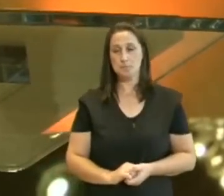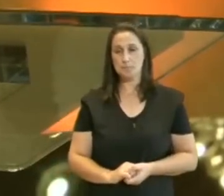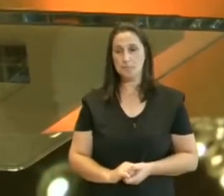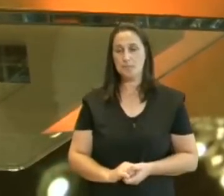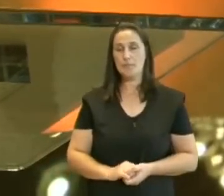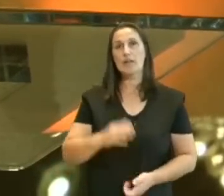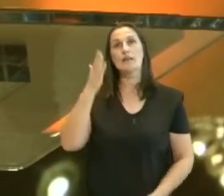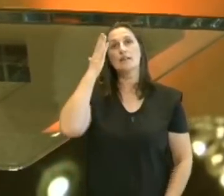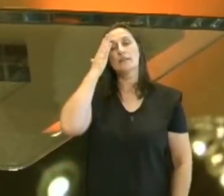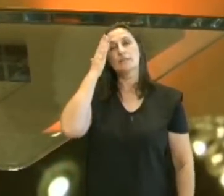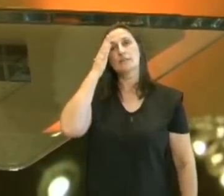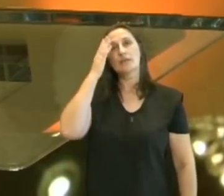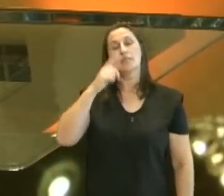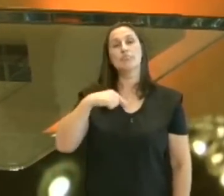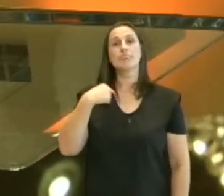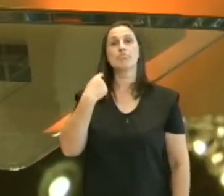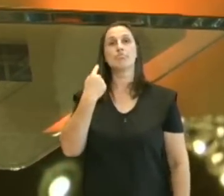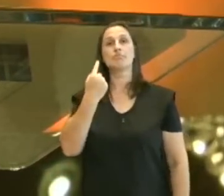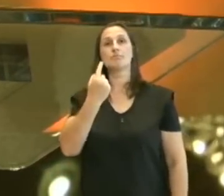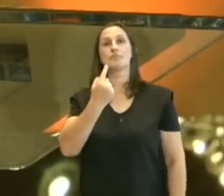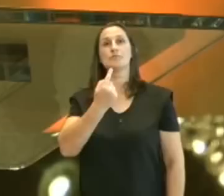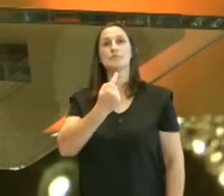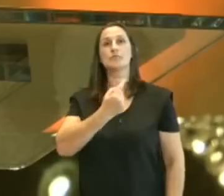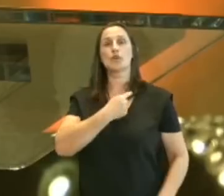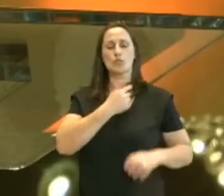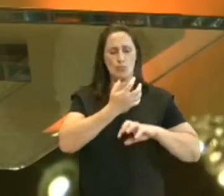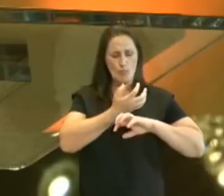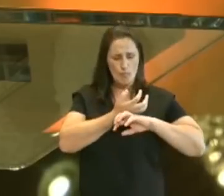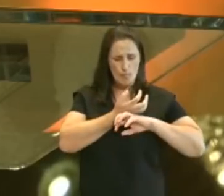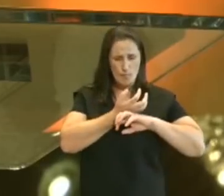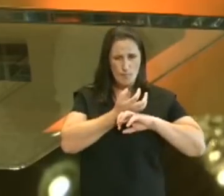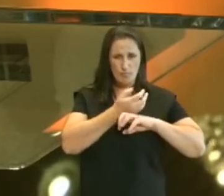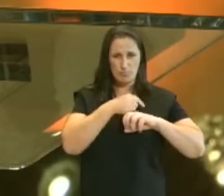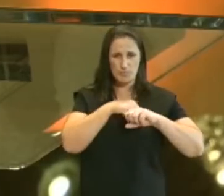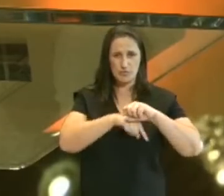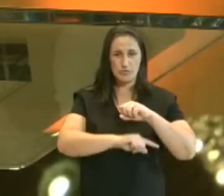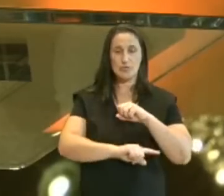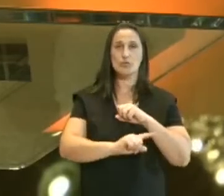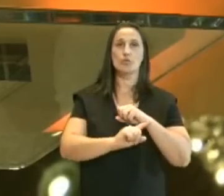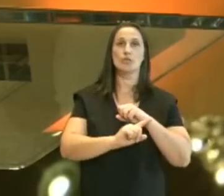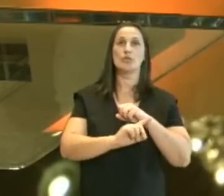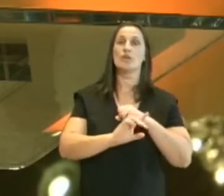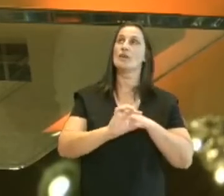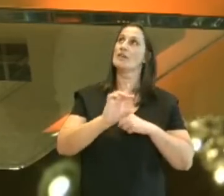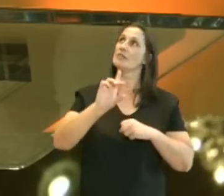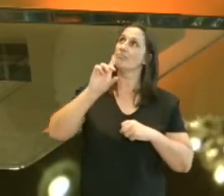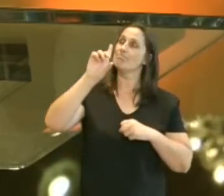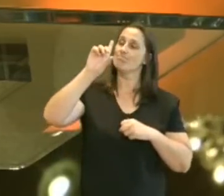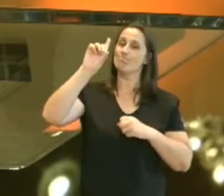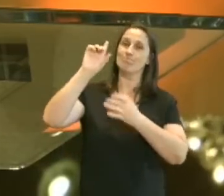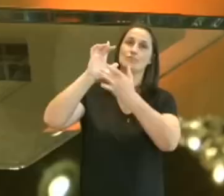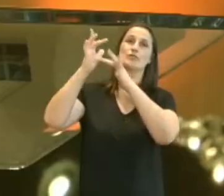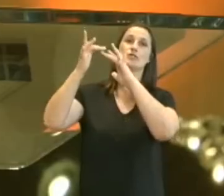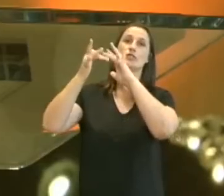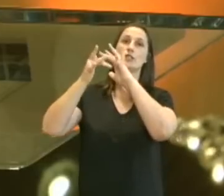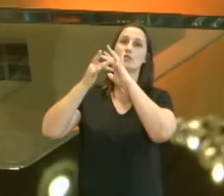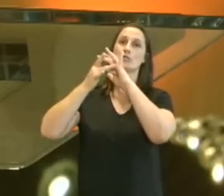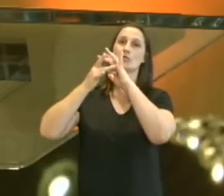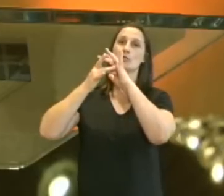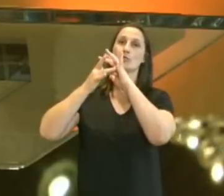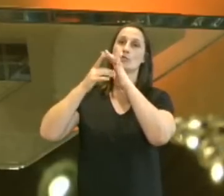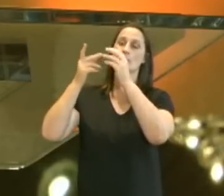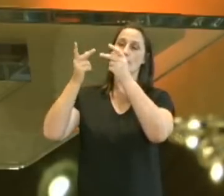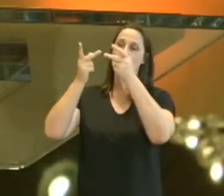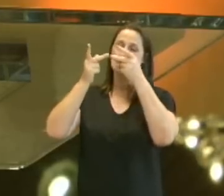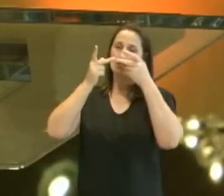Sabe, nós saímos das cinzas quando deixamos Jesus nos fazer reler a nossa própria vida